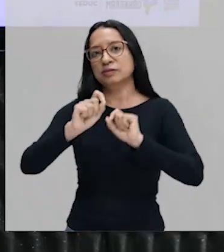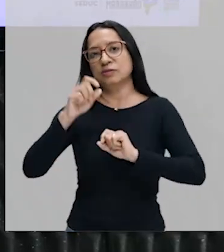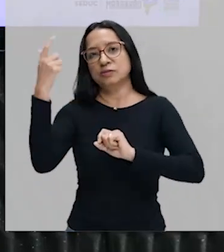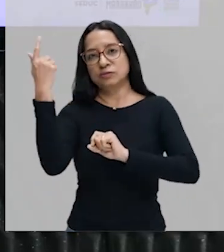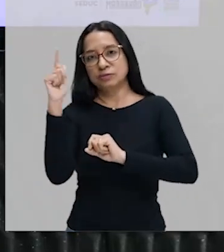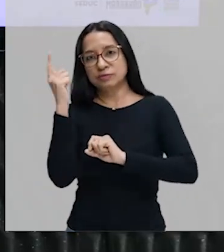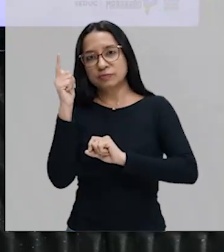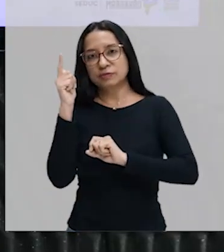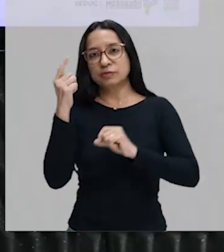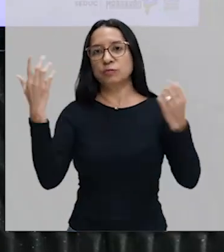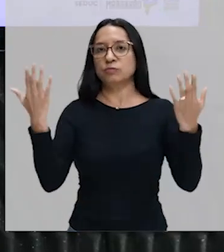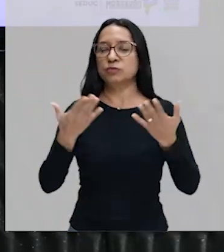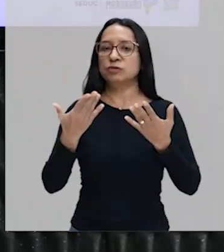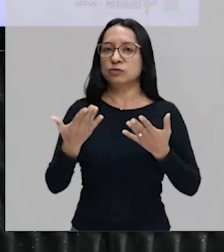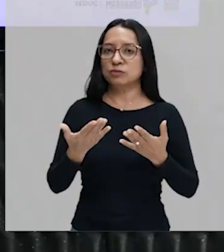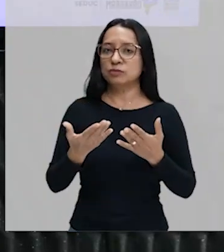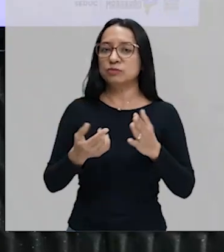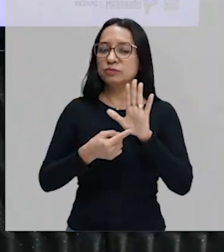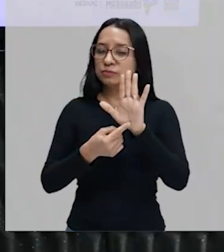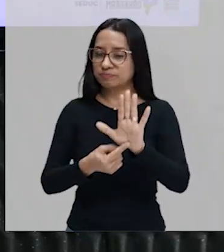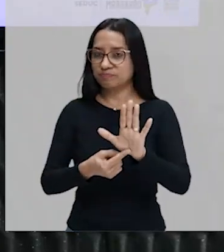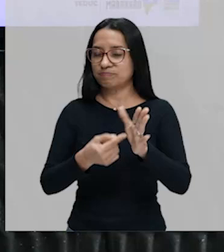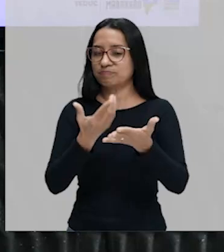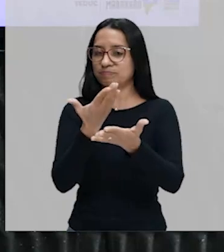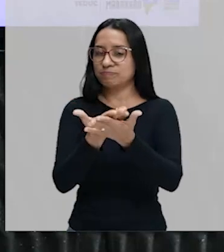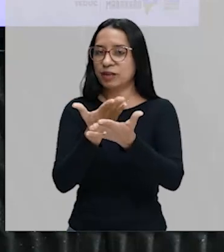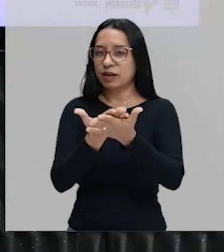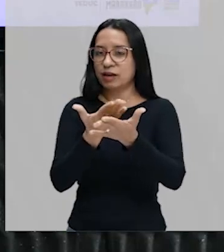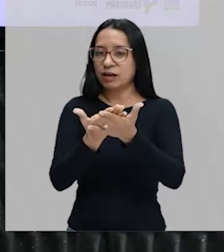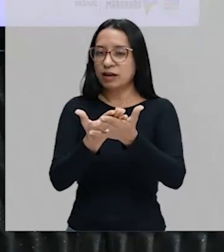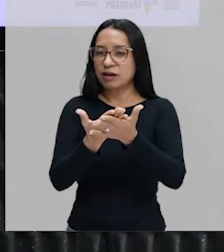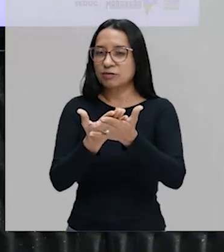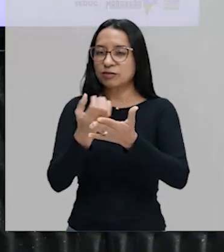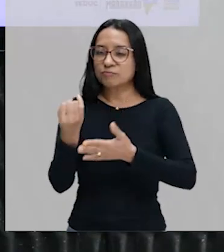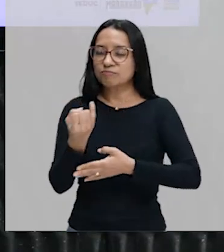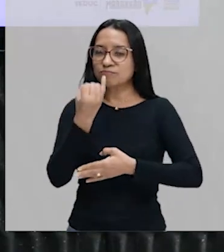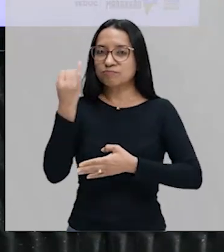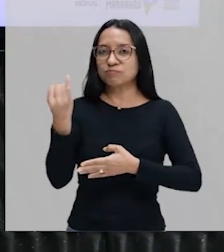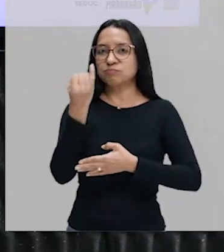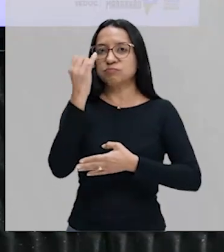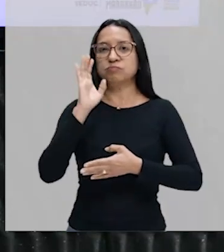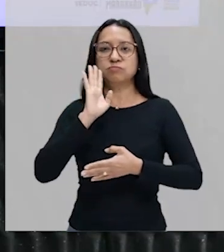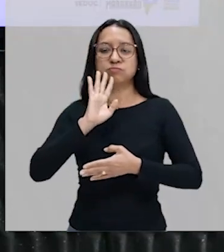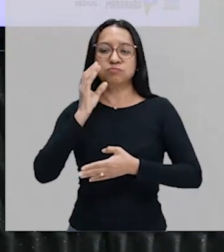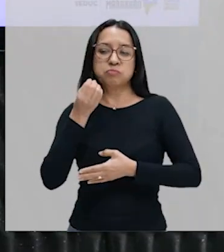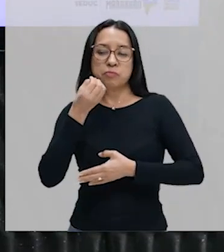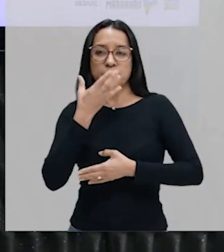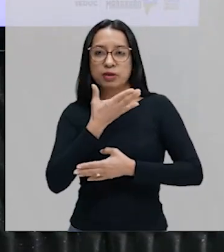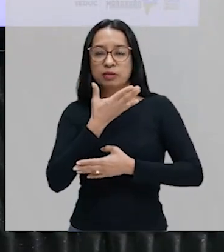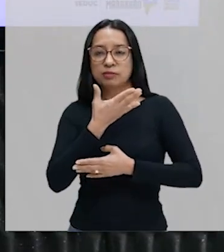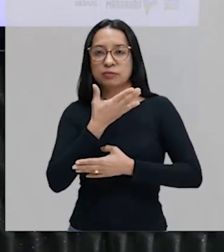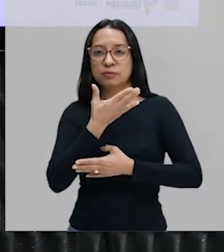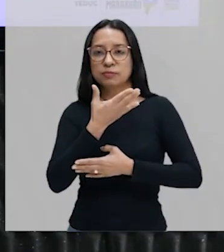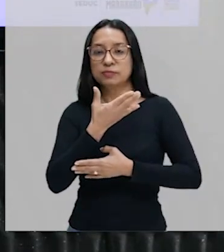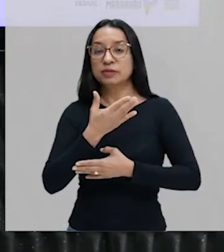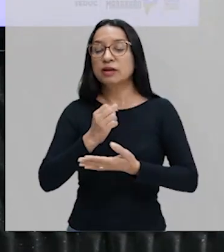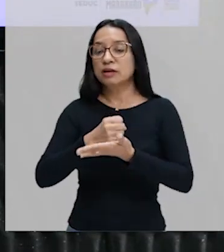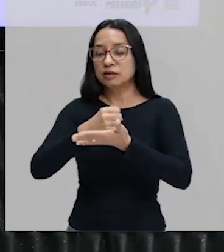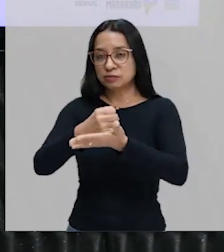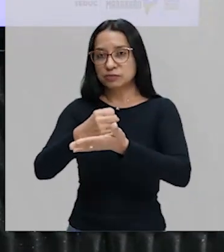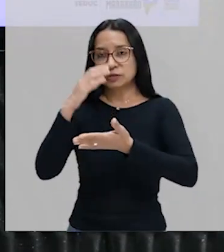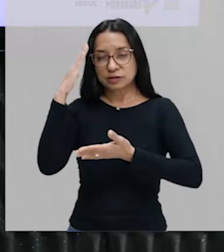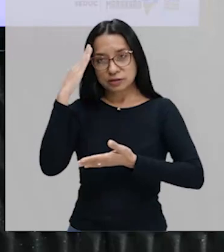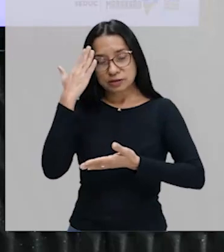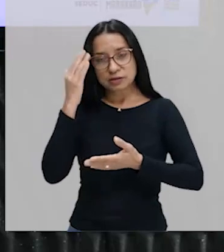geografia. E hoje eu trouxe para ti uma aula sensacional, tá? Uma aula que vai te ajudar muito a